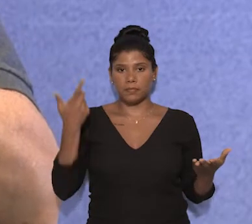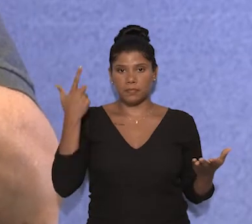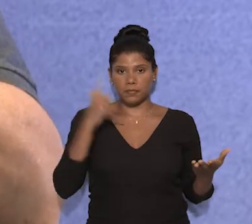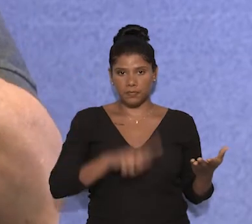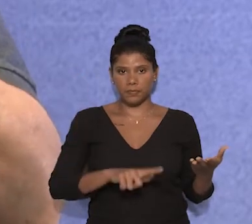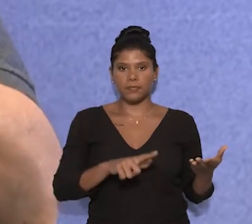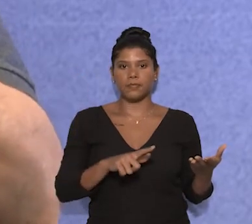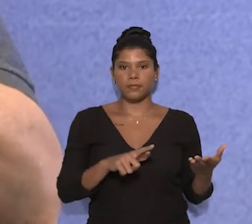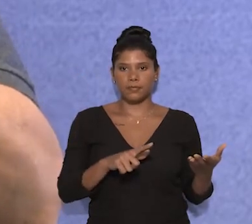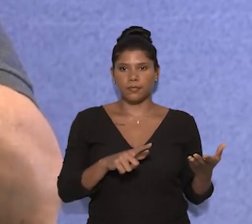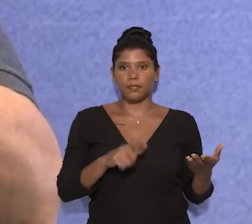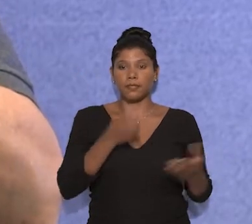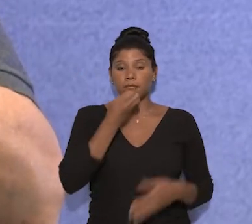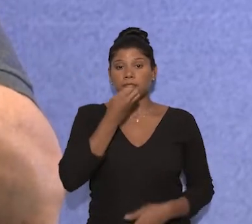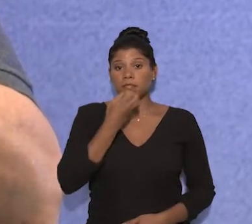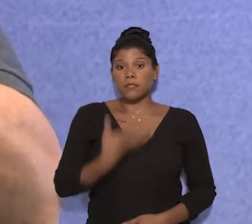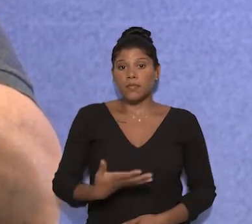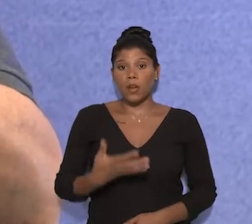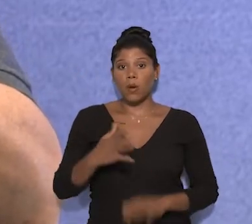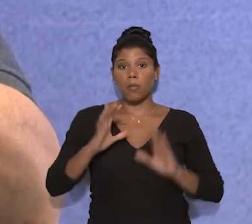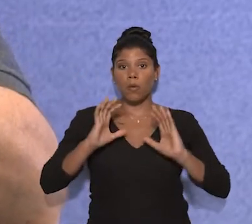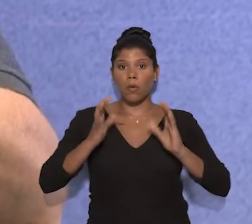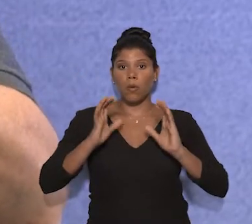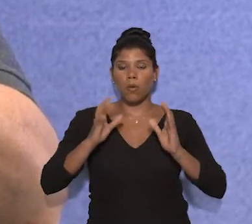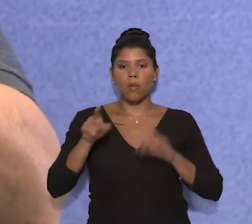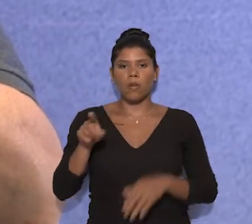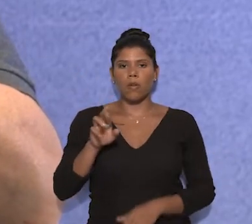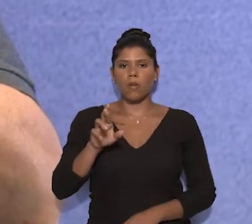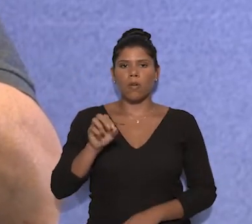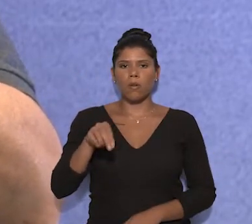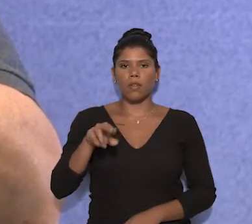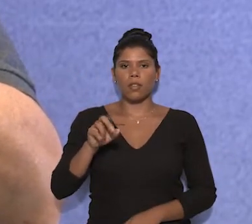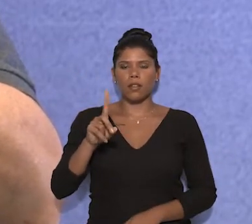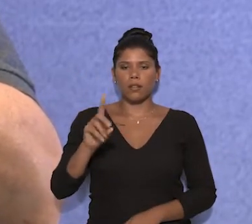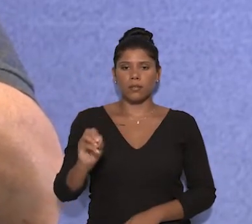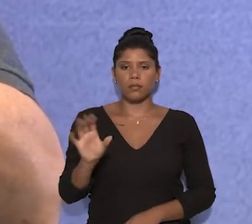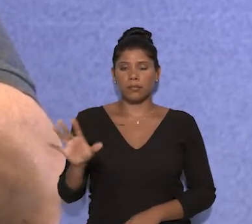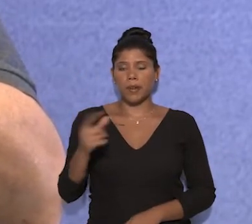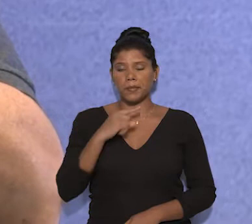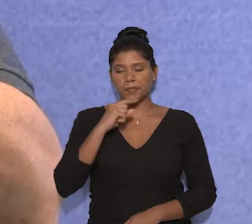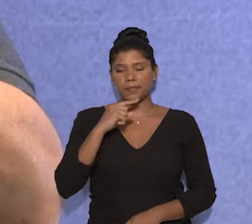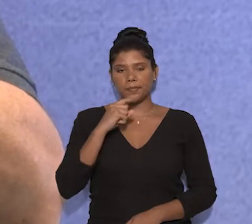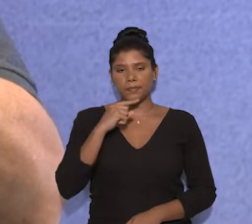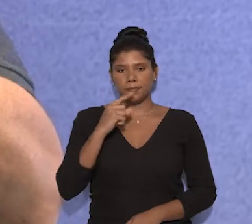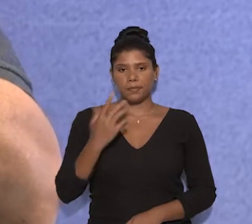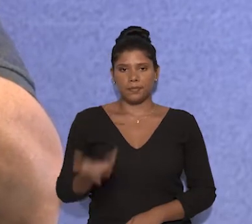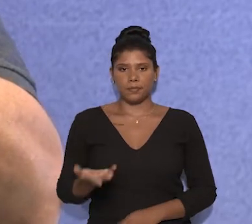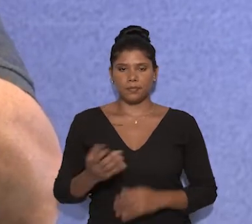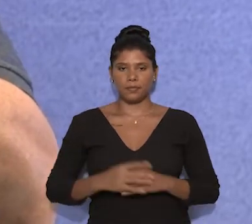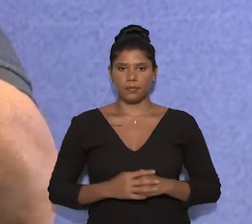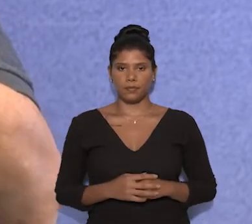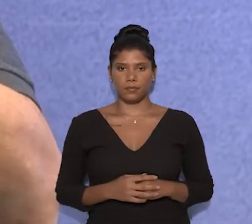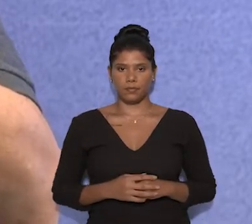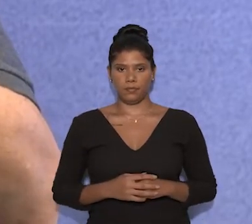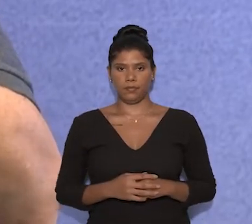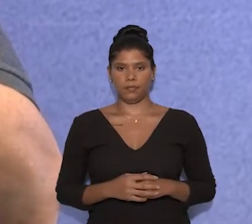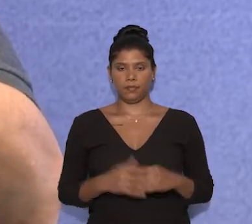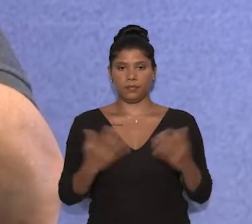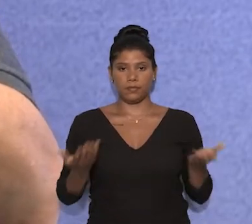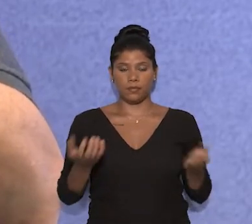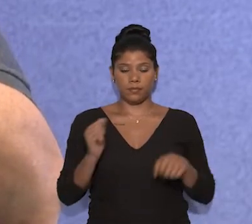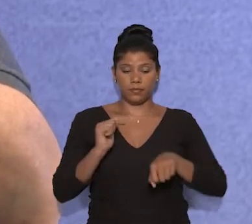goleiro, que é um bom goleiro, por sinal, o Ronaldo, vem fazendo um bom campeonato, mas naquela não deu para ele. Agora, a esperança